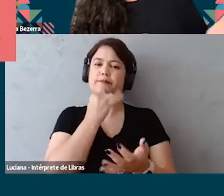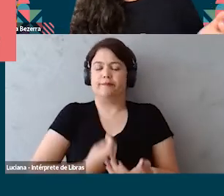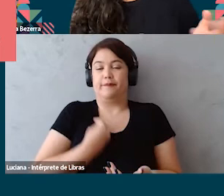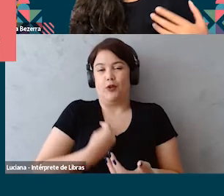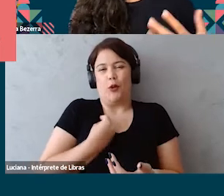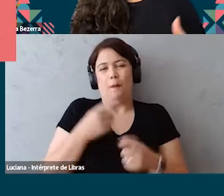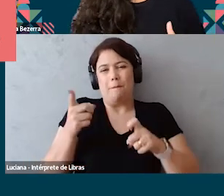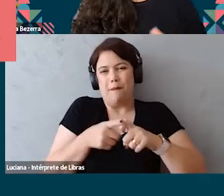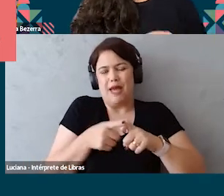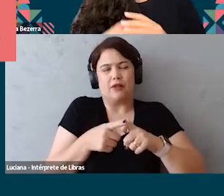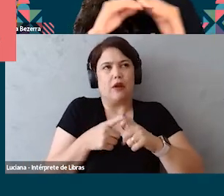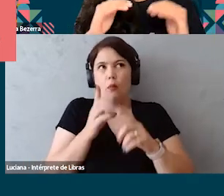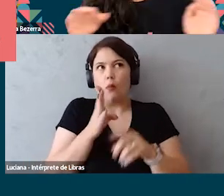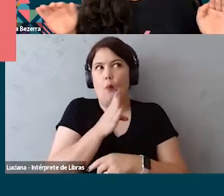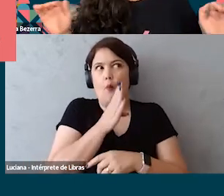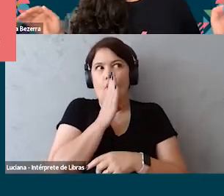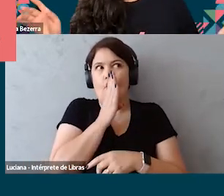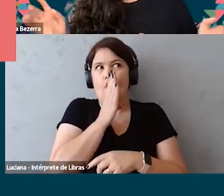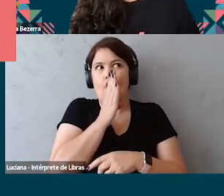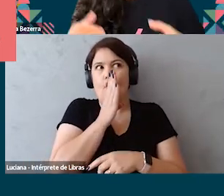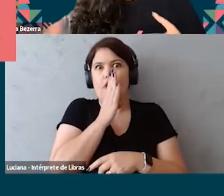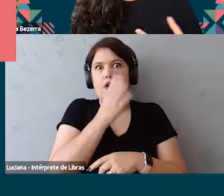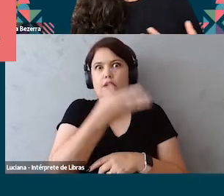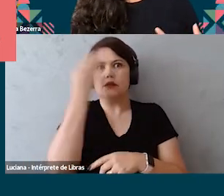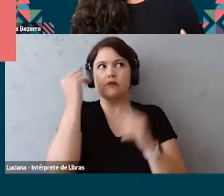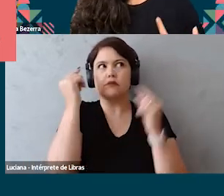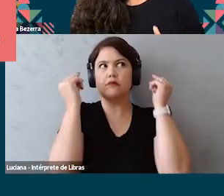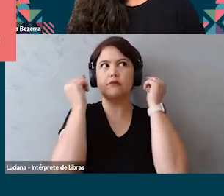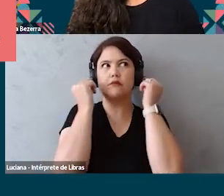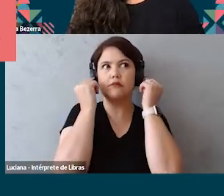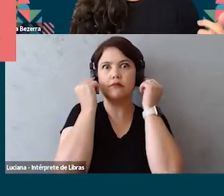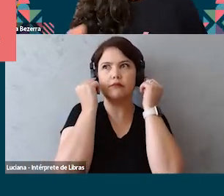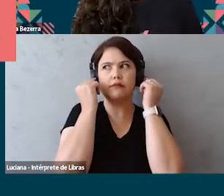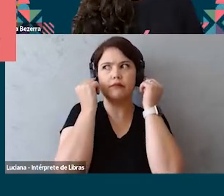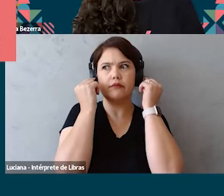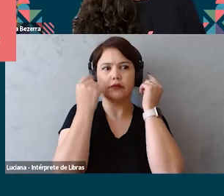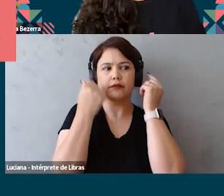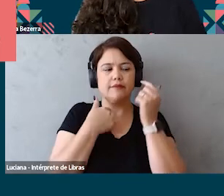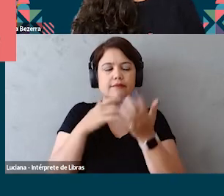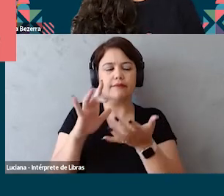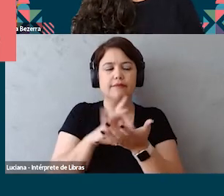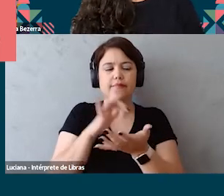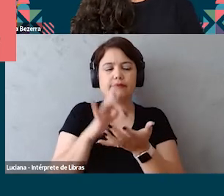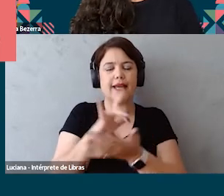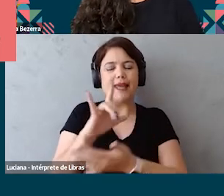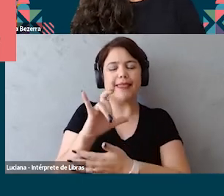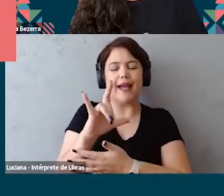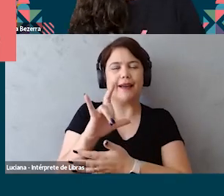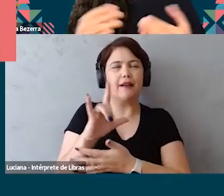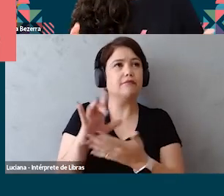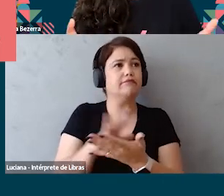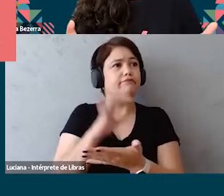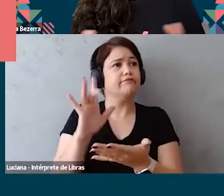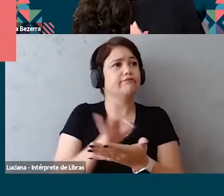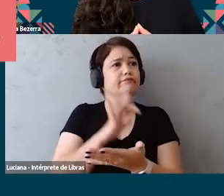eu estou no consultório médico e tá aquele silêncio pleno e eu esqueço de levar meu fone de ouvido, eu fico no Instagram para passar a